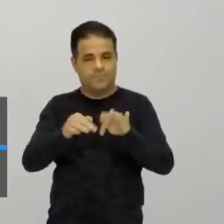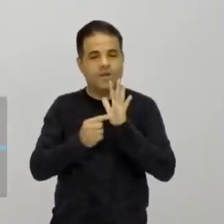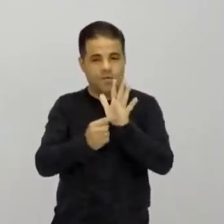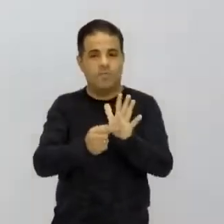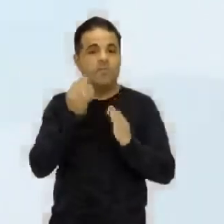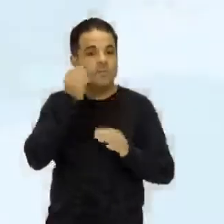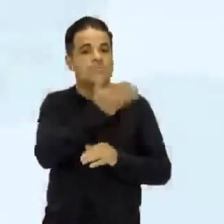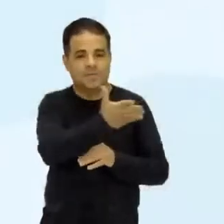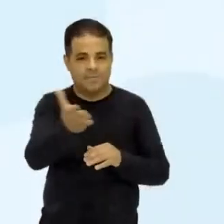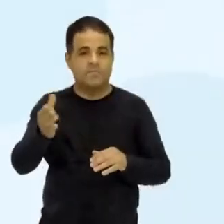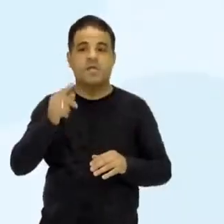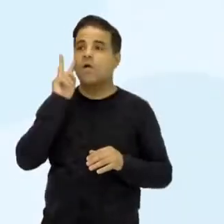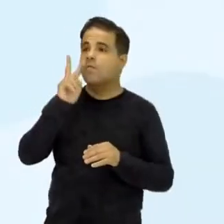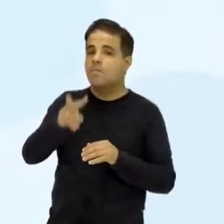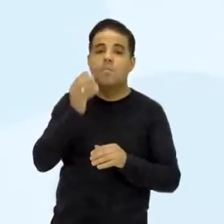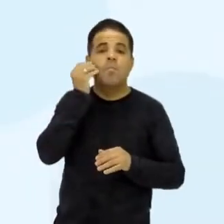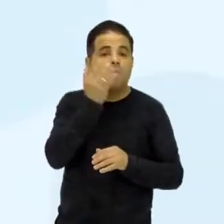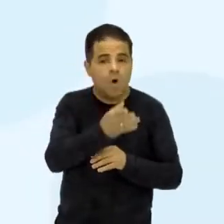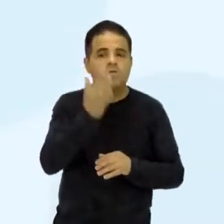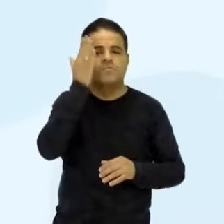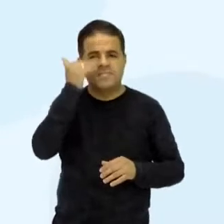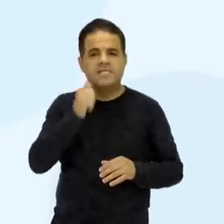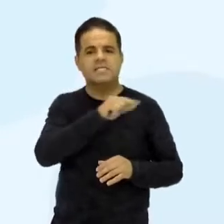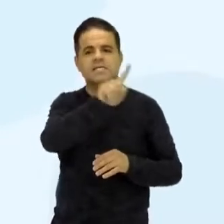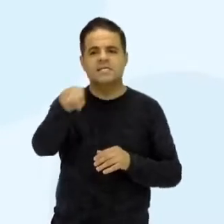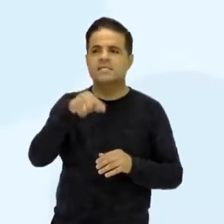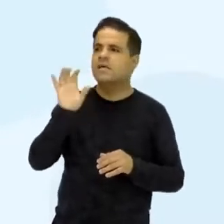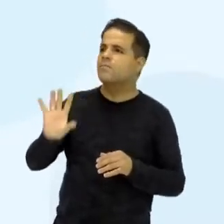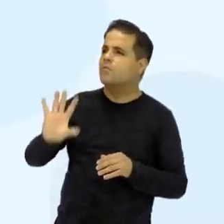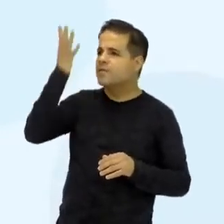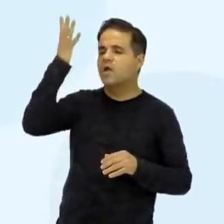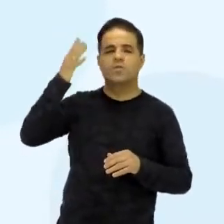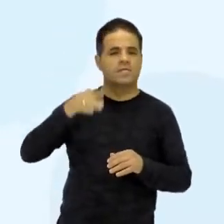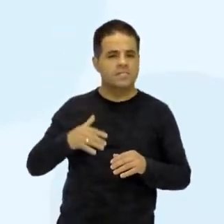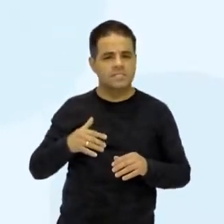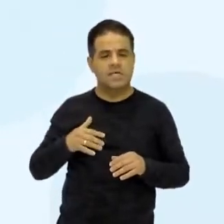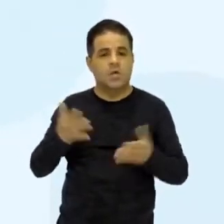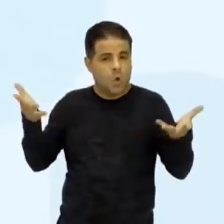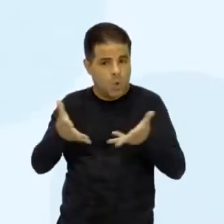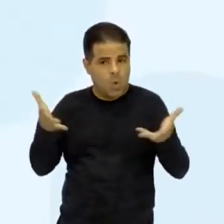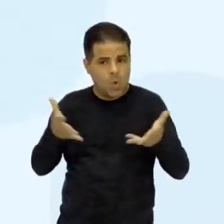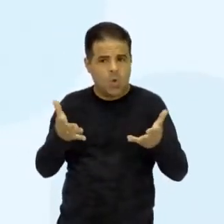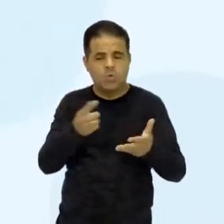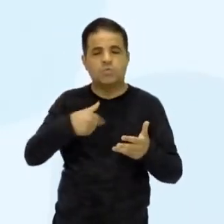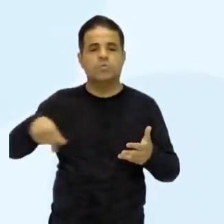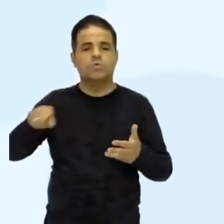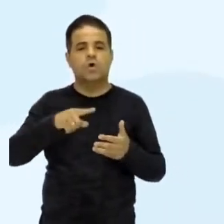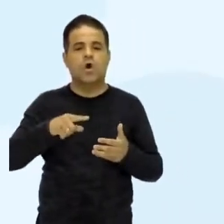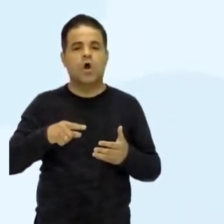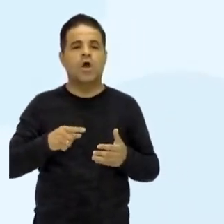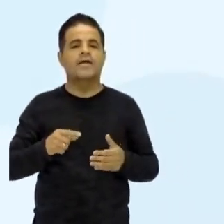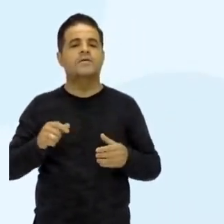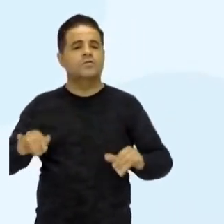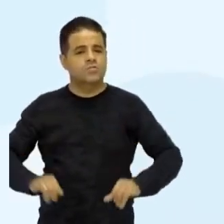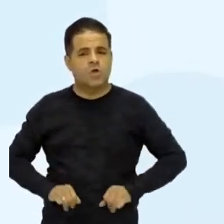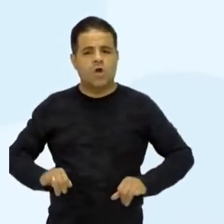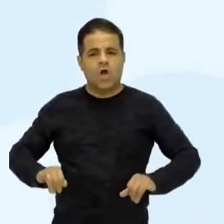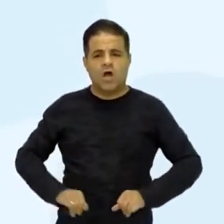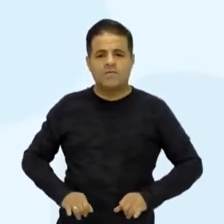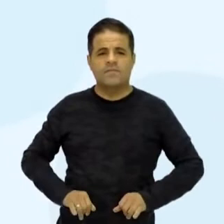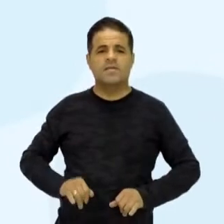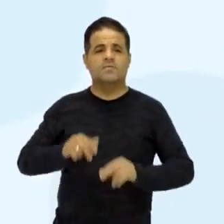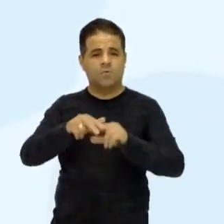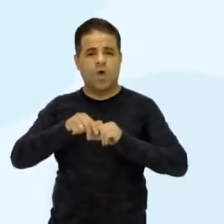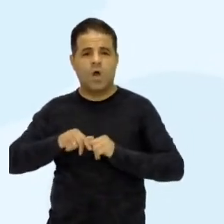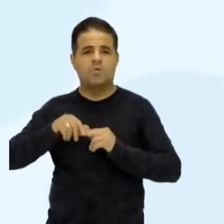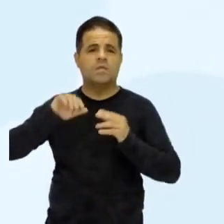finalzinho, mostre que você sabe o que está acontecendo hoje com a gente, sofrendo aí com